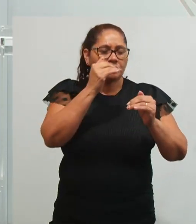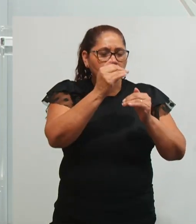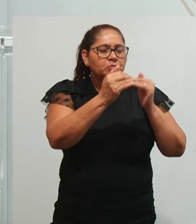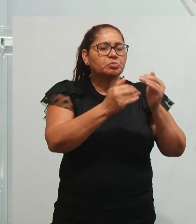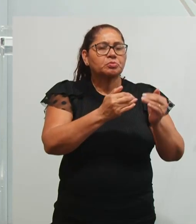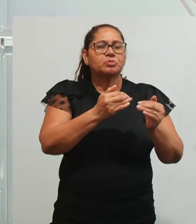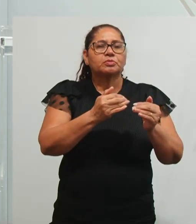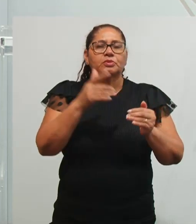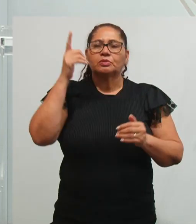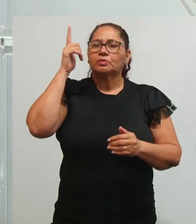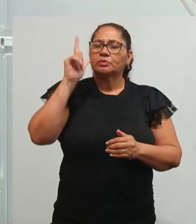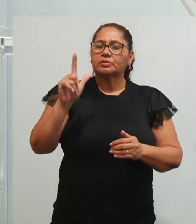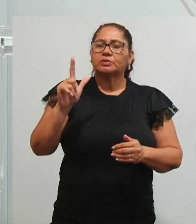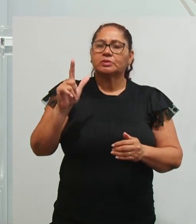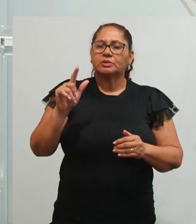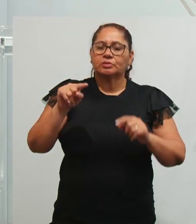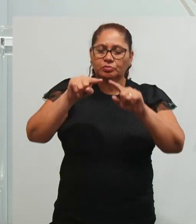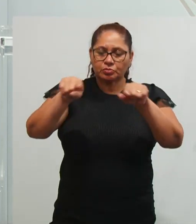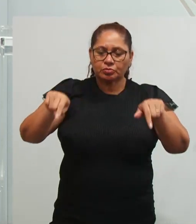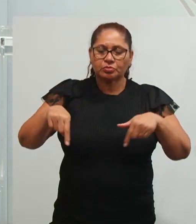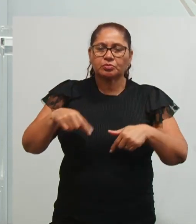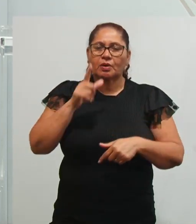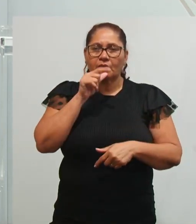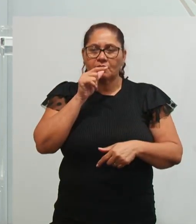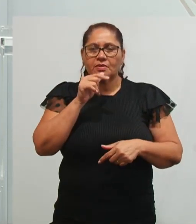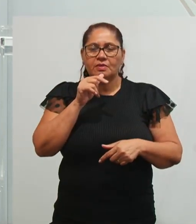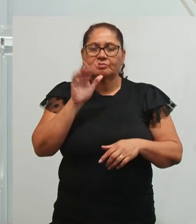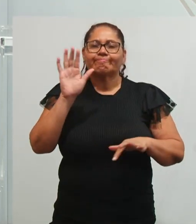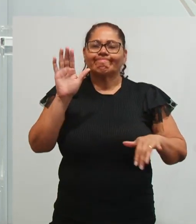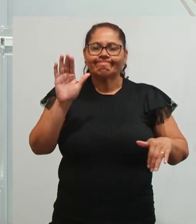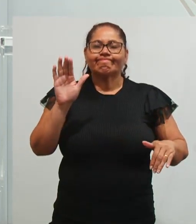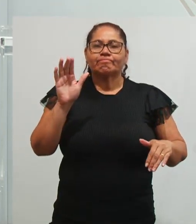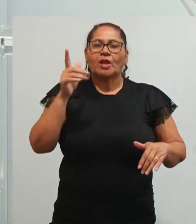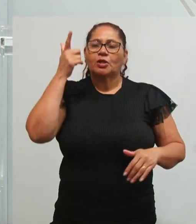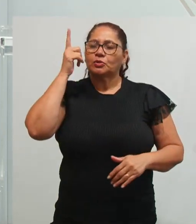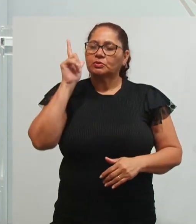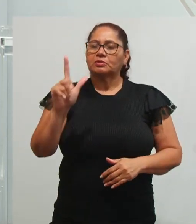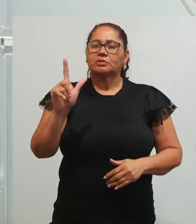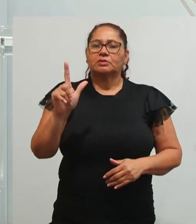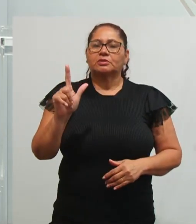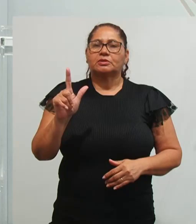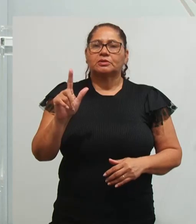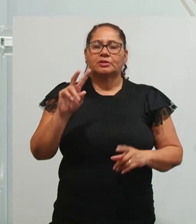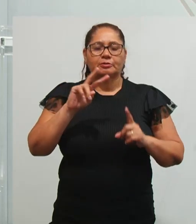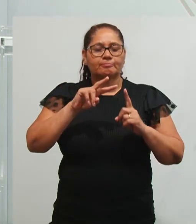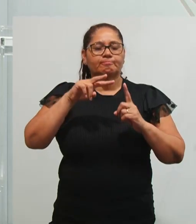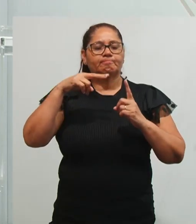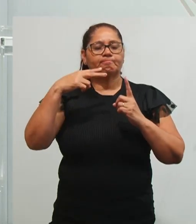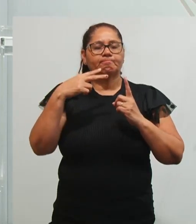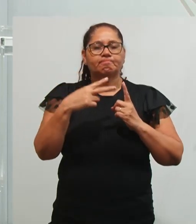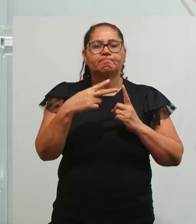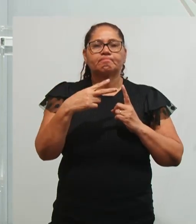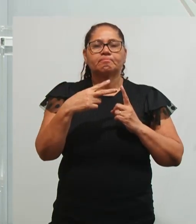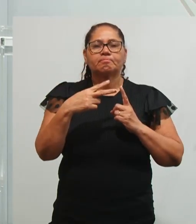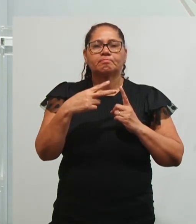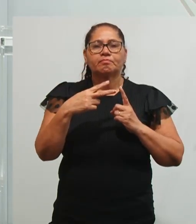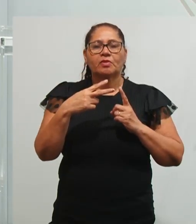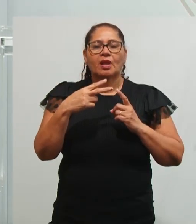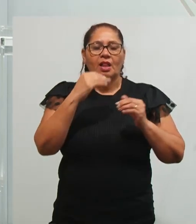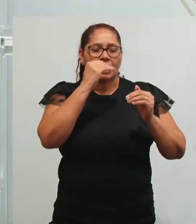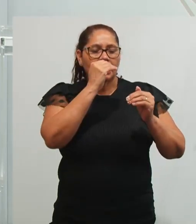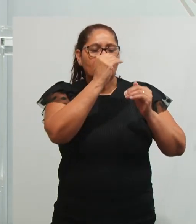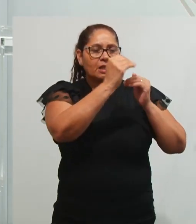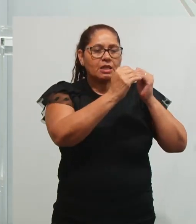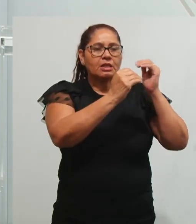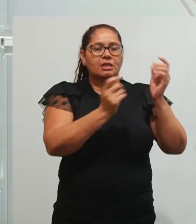conseguiu atravessar a piscina a nado, então ele atingiu a expectativa, ele desenvolveu a